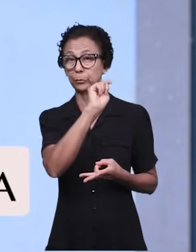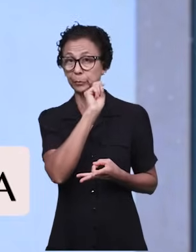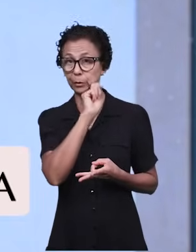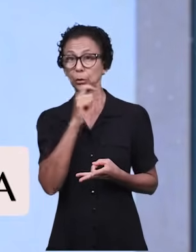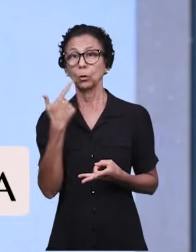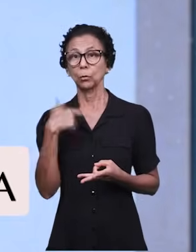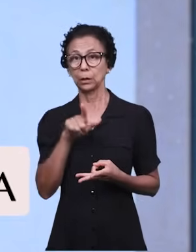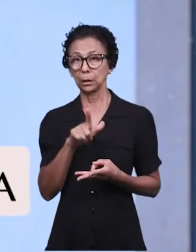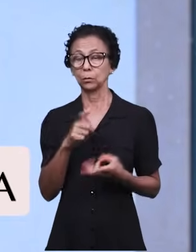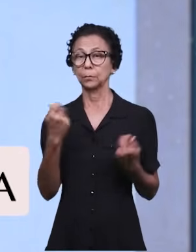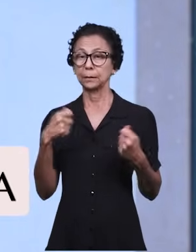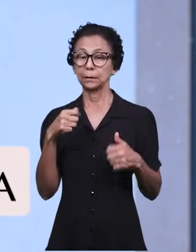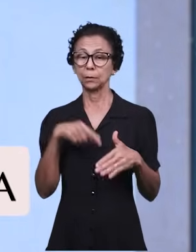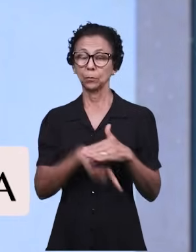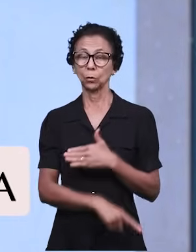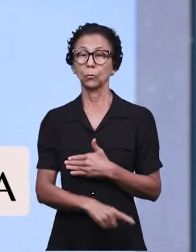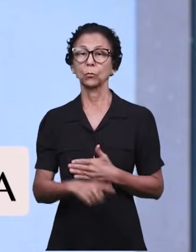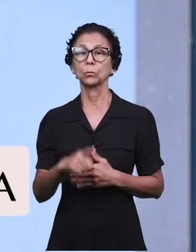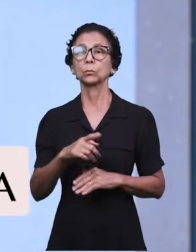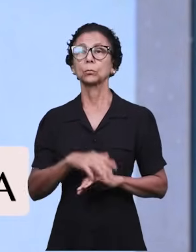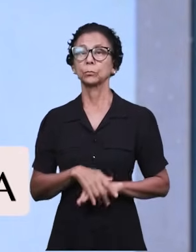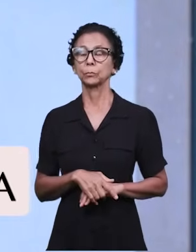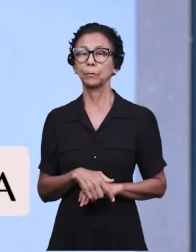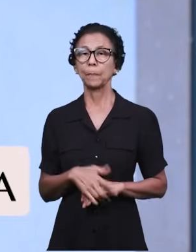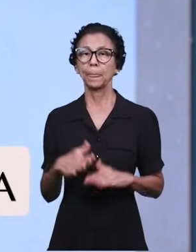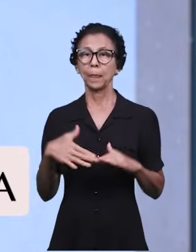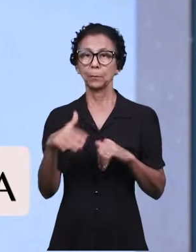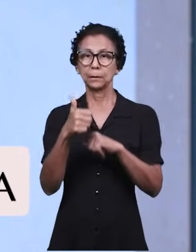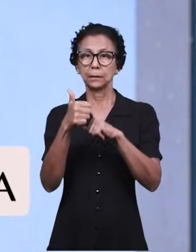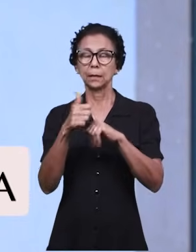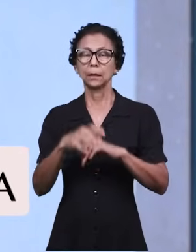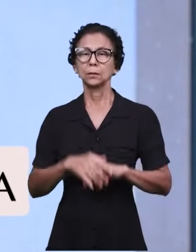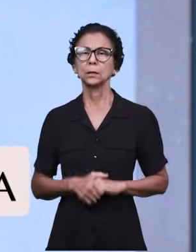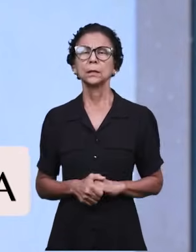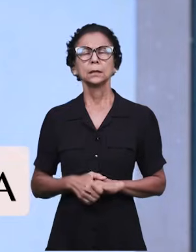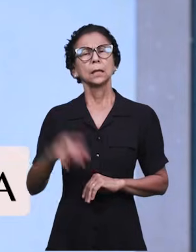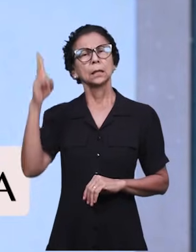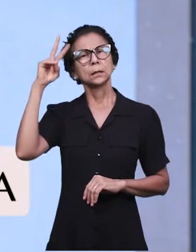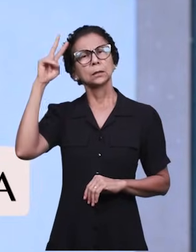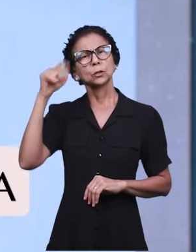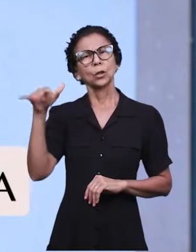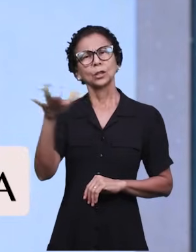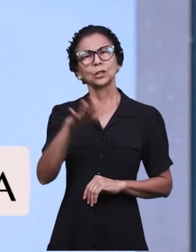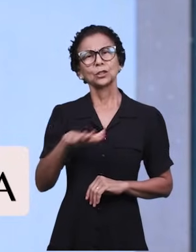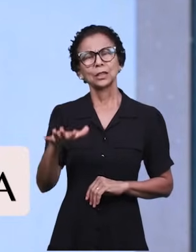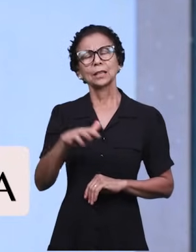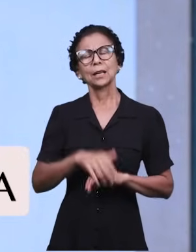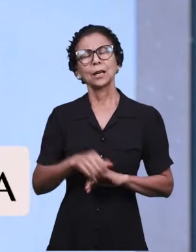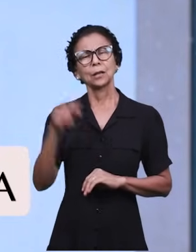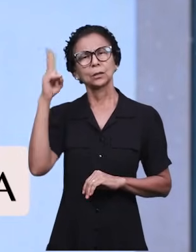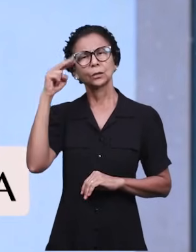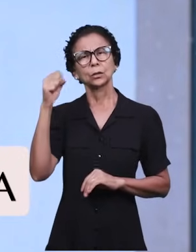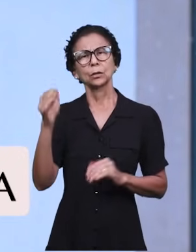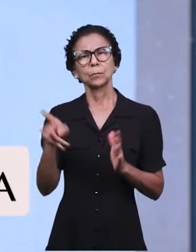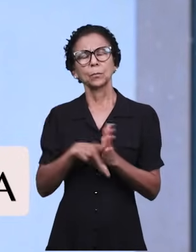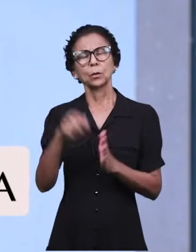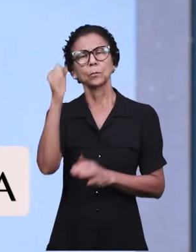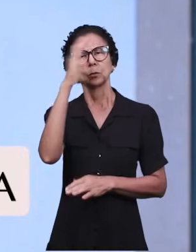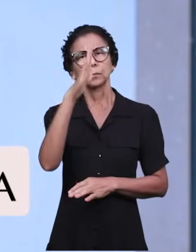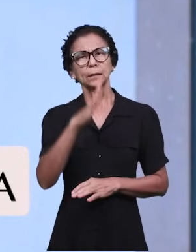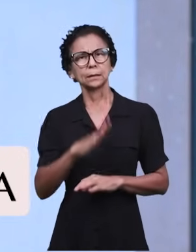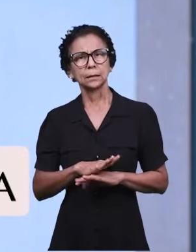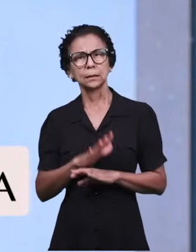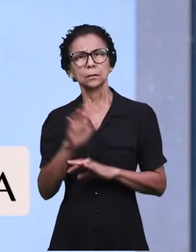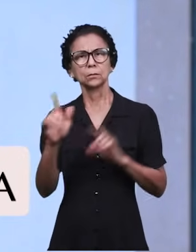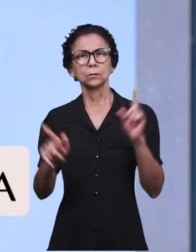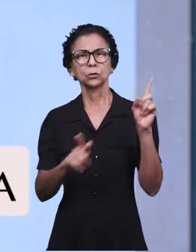disso, é preciso conhecer bem história geral, história do Brasil, geografia geral e do Brasil,